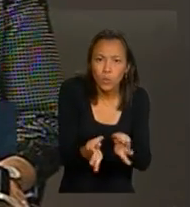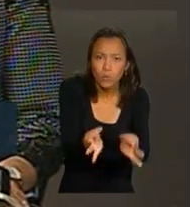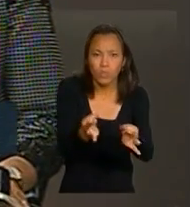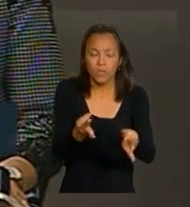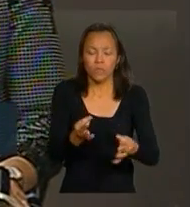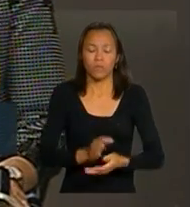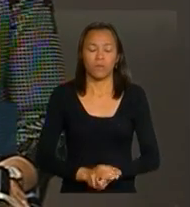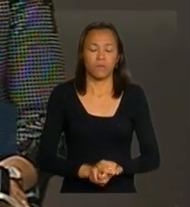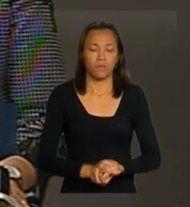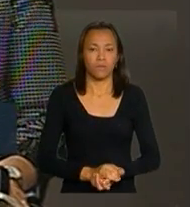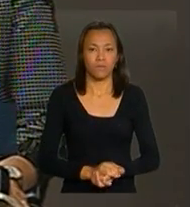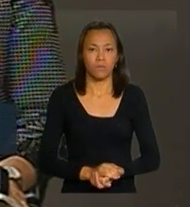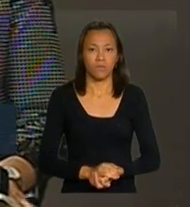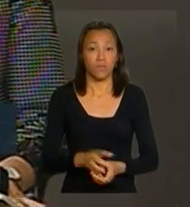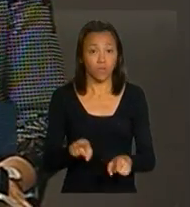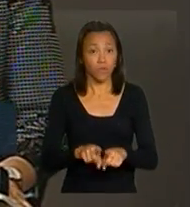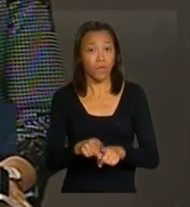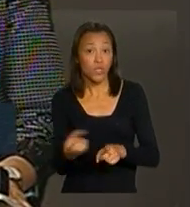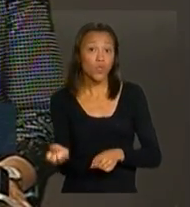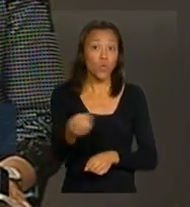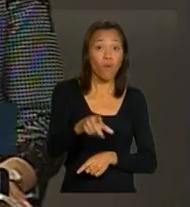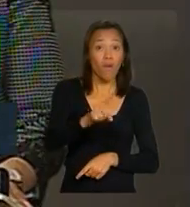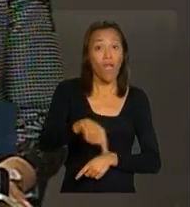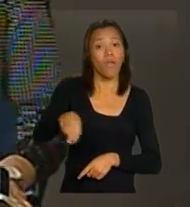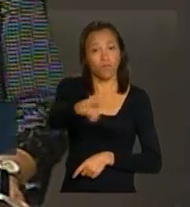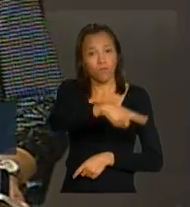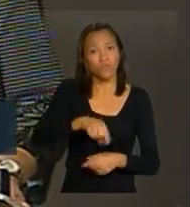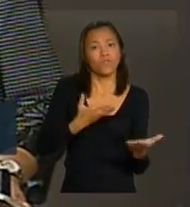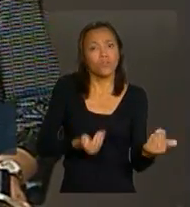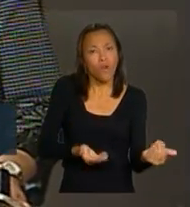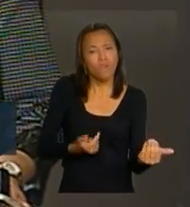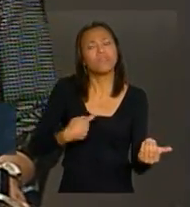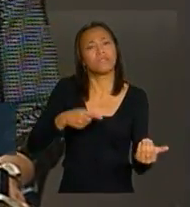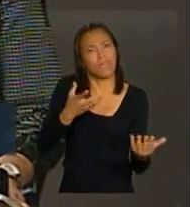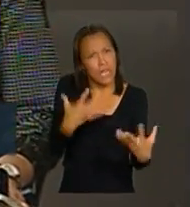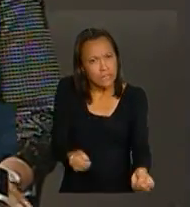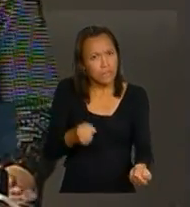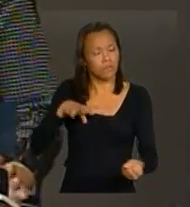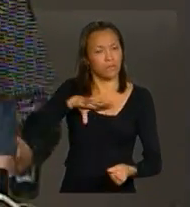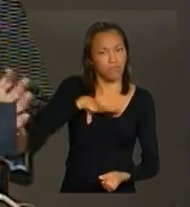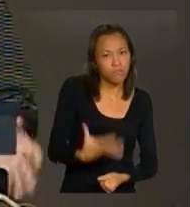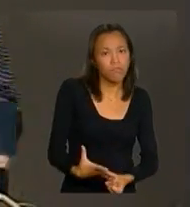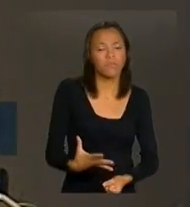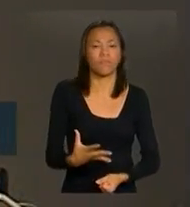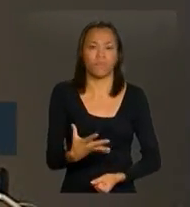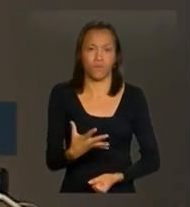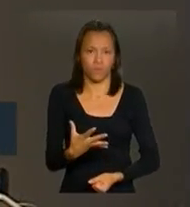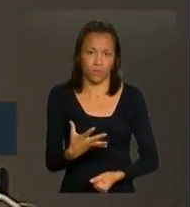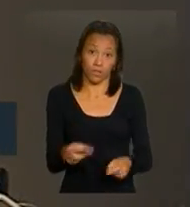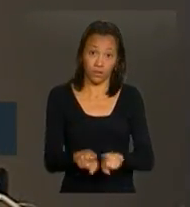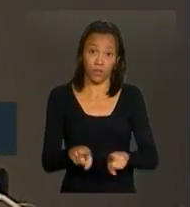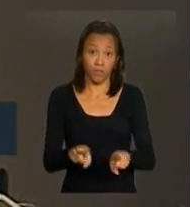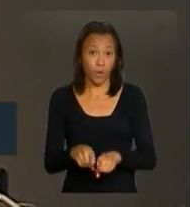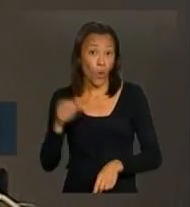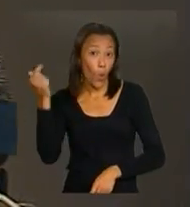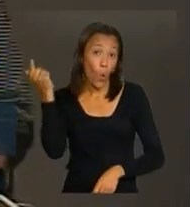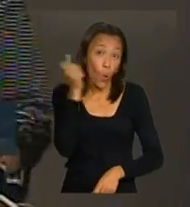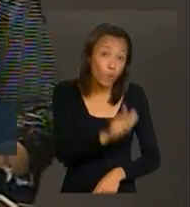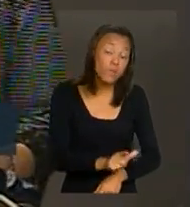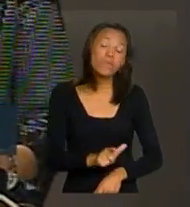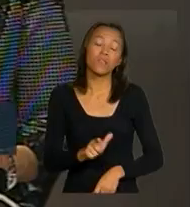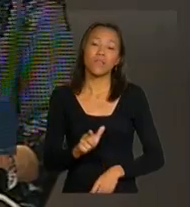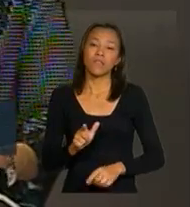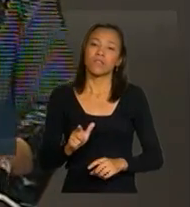fato, inovar. São jovens que aceitam desafios e que ultrapassam as fronteiras. E